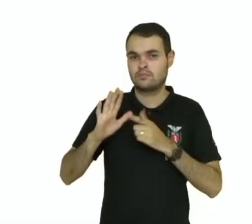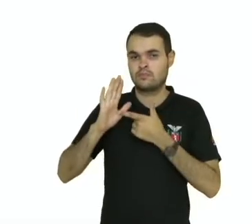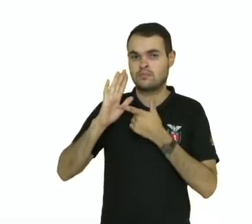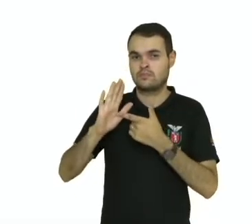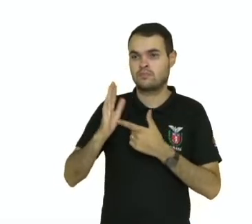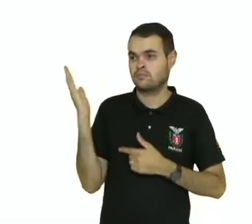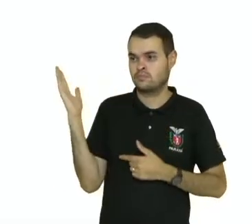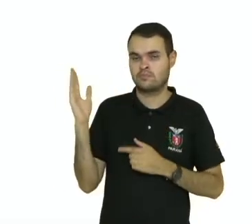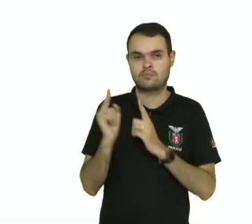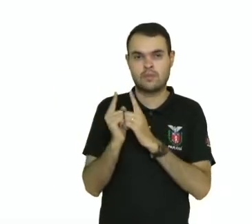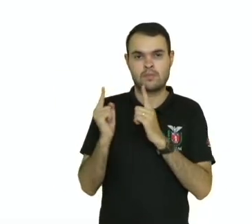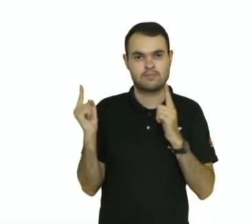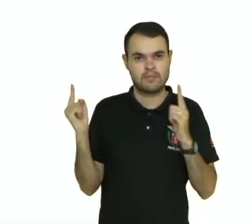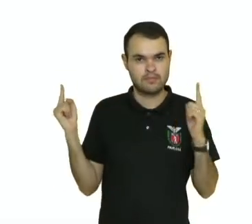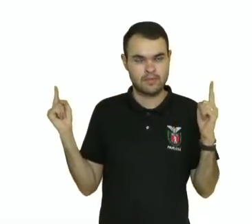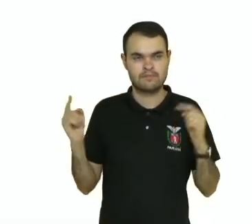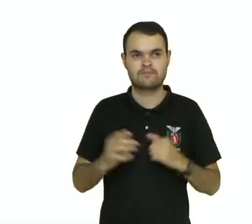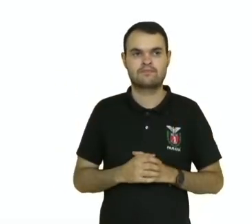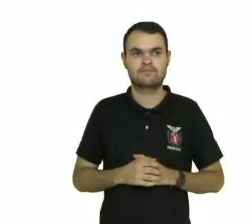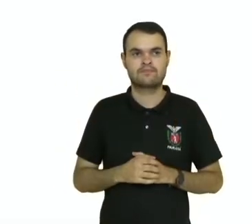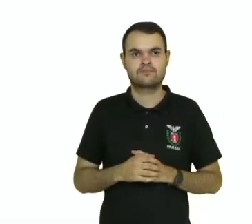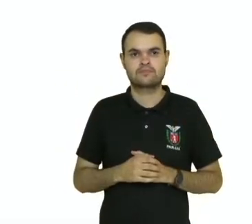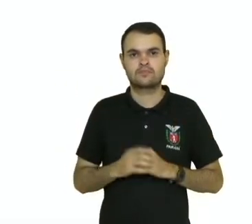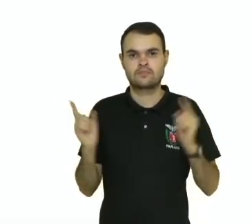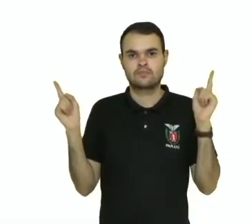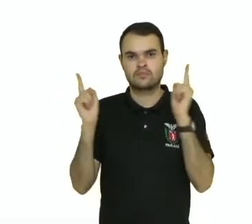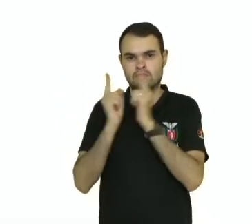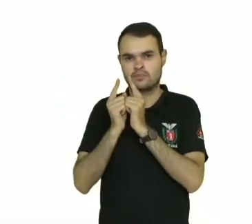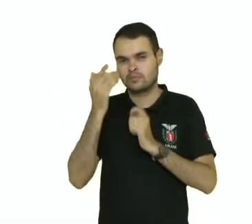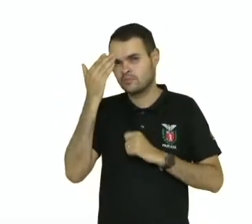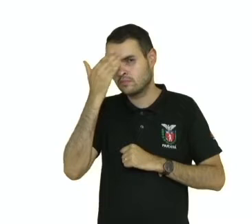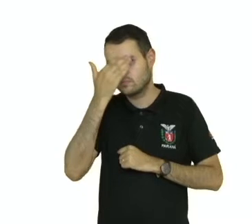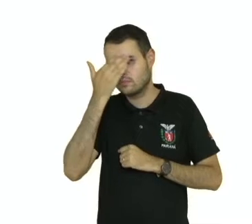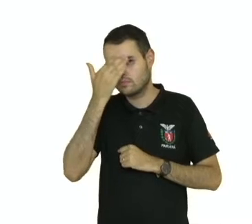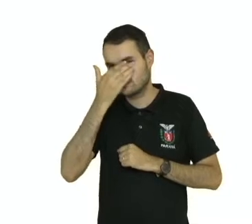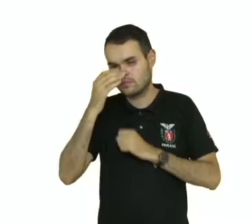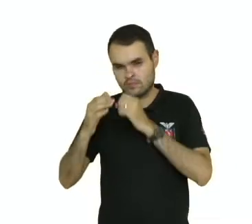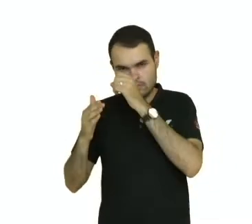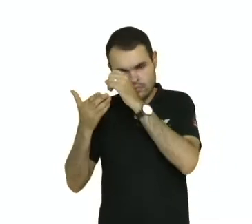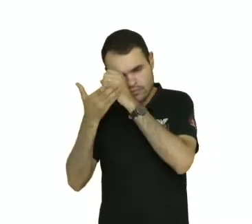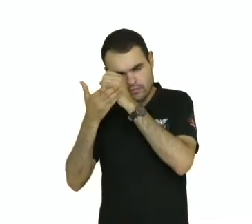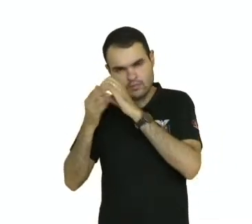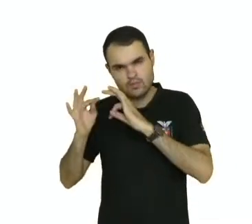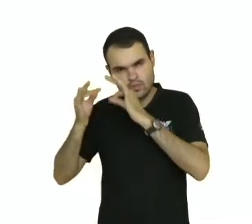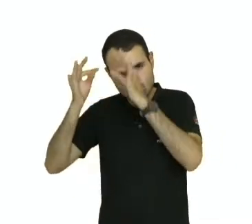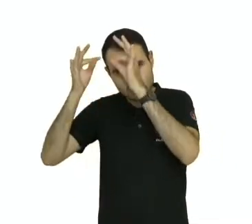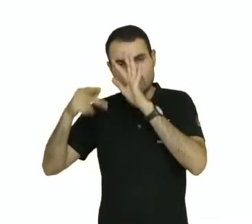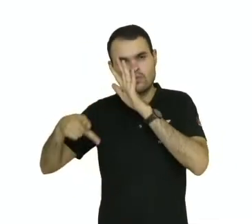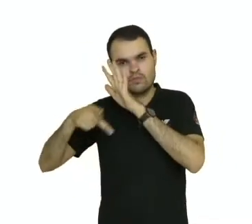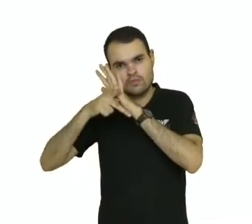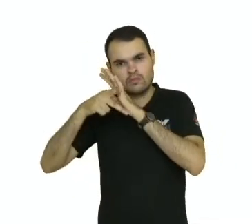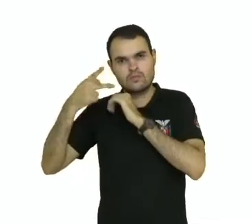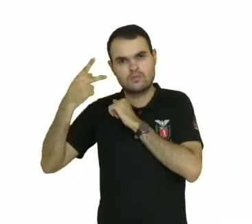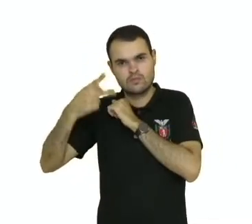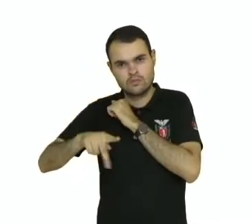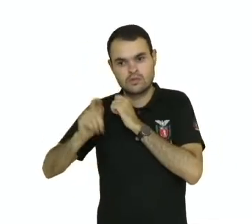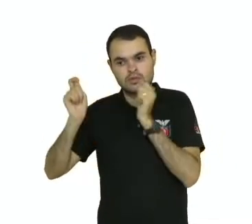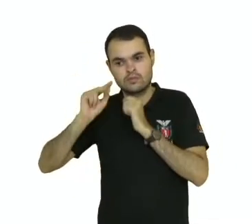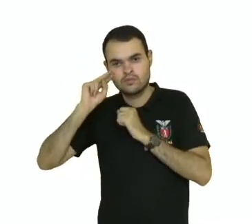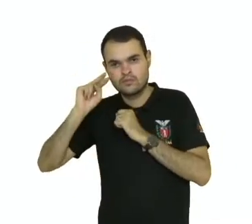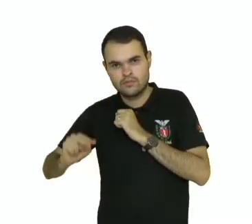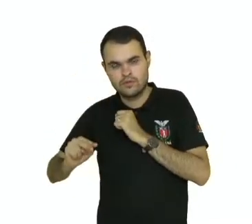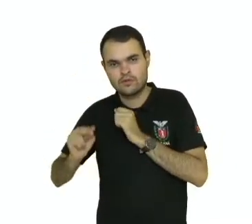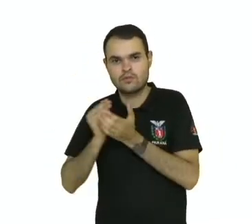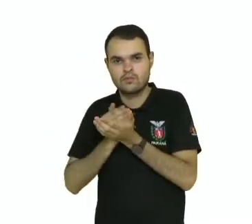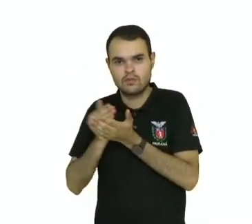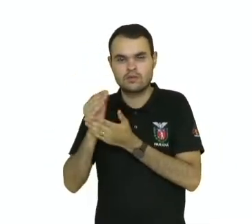escala. Então, na escala aqui, microscópio eletrônico, ou seja, objetos que só conseguimos enxergar com microscópio eletrônico,